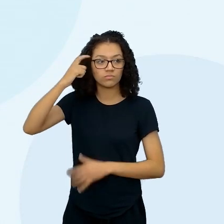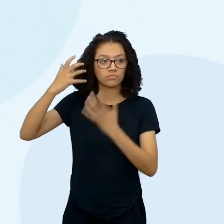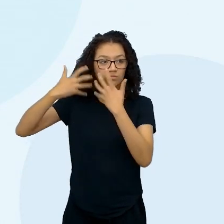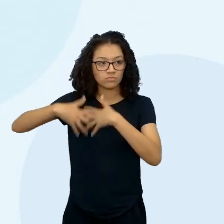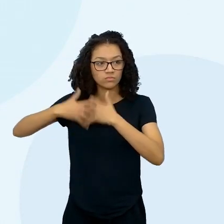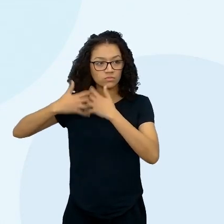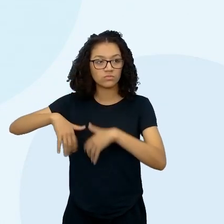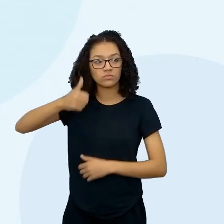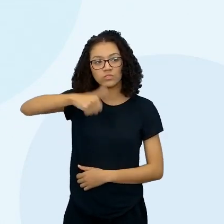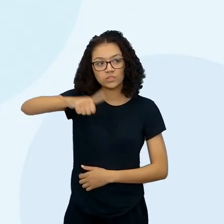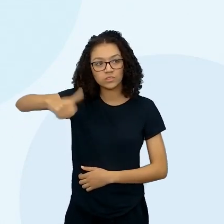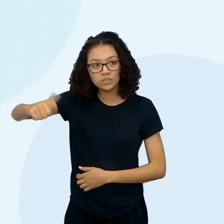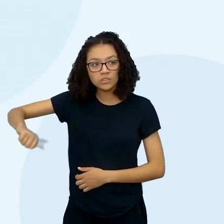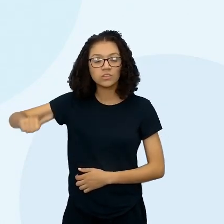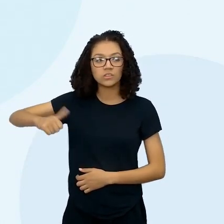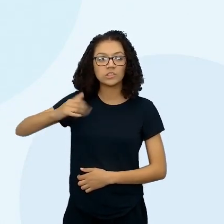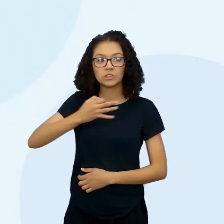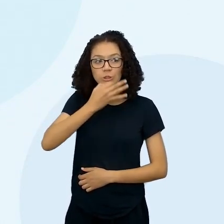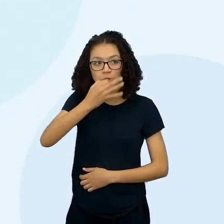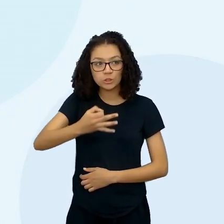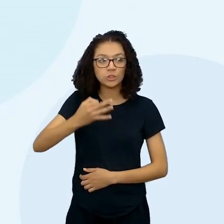análise crítica, imaginação,